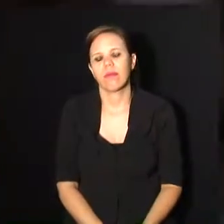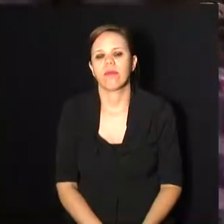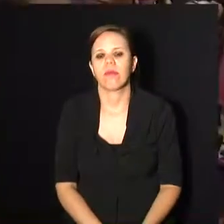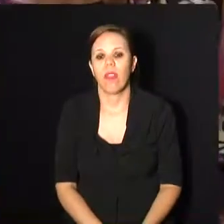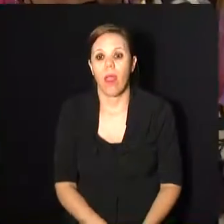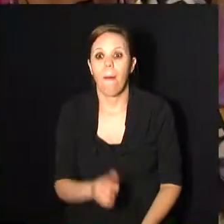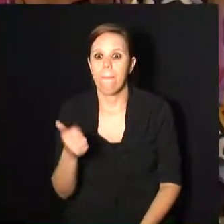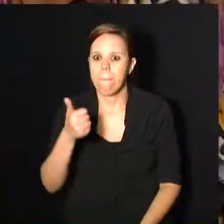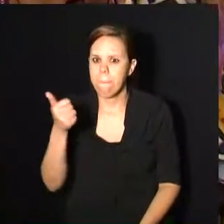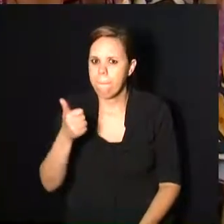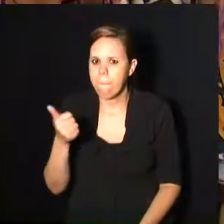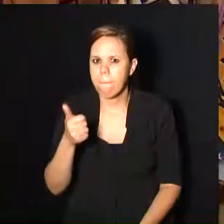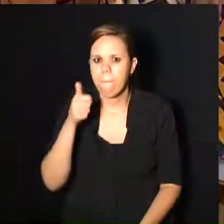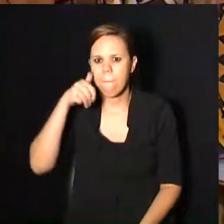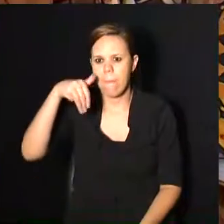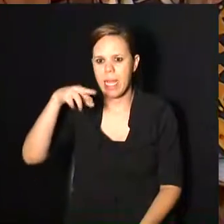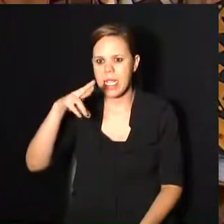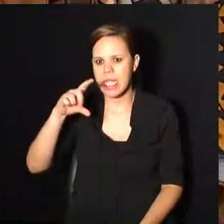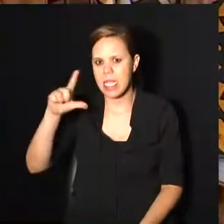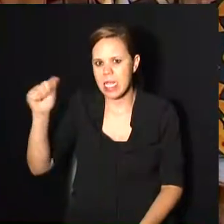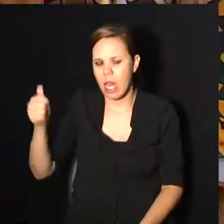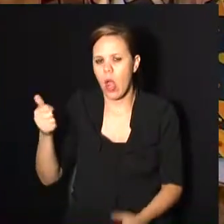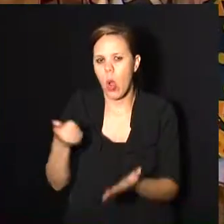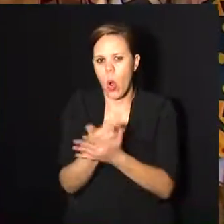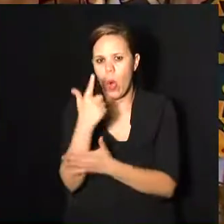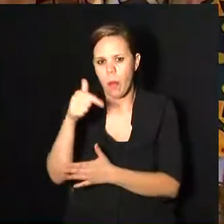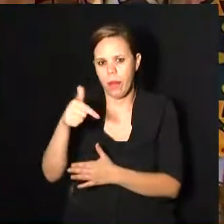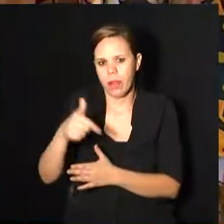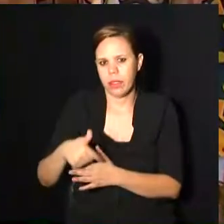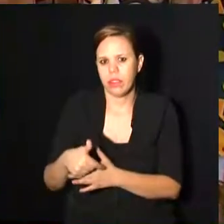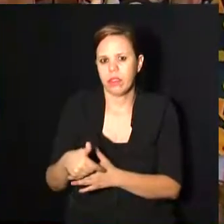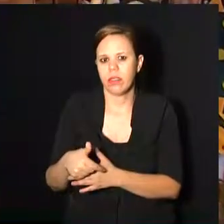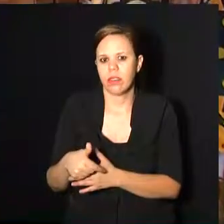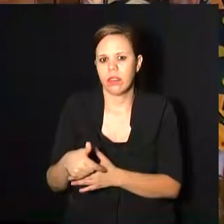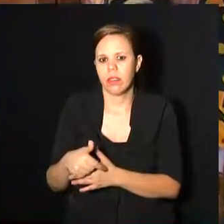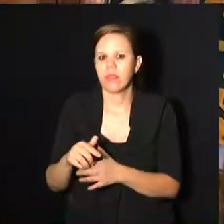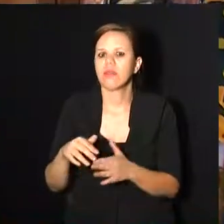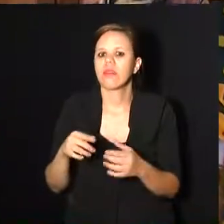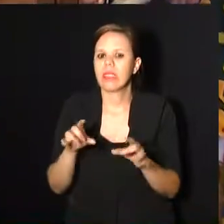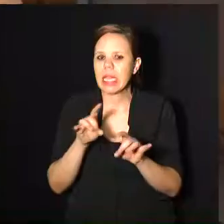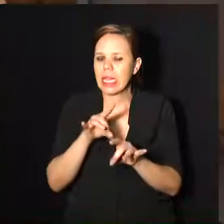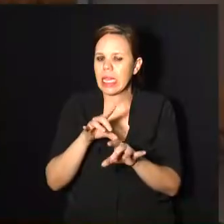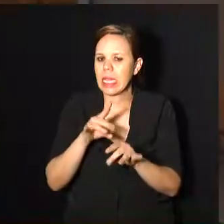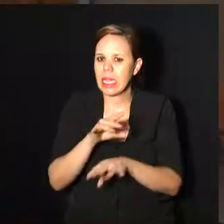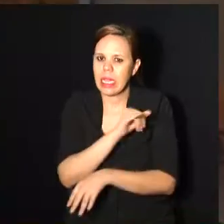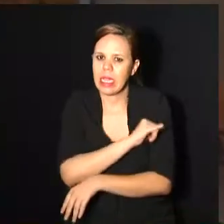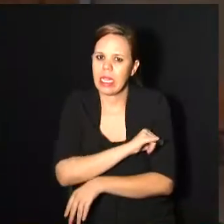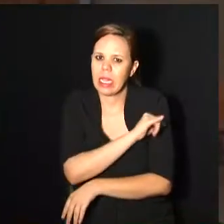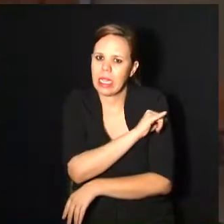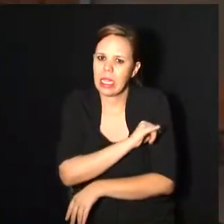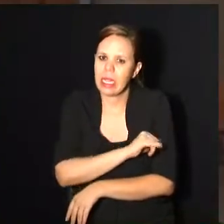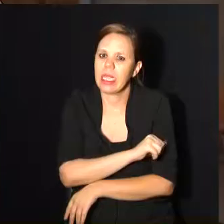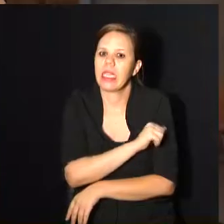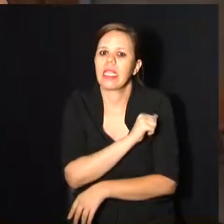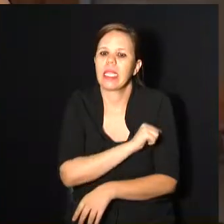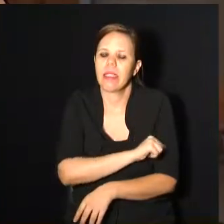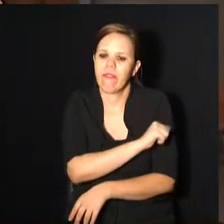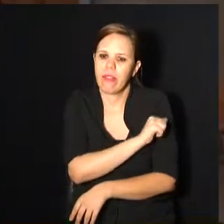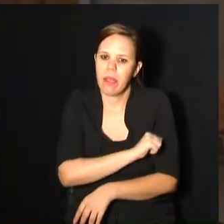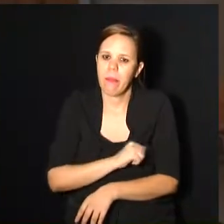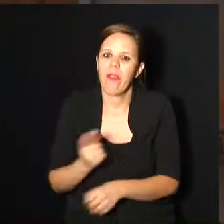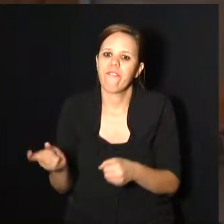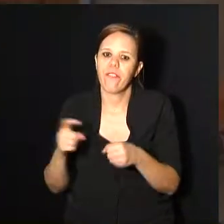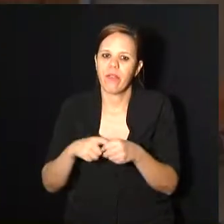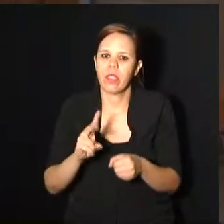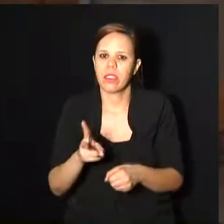Esta é a primeira vez que a Marcela compra roupas por aqui. E pelo jeito, a técnica de enfermagem vai voltar mais vezes. De